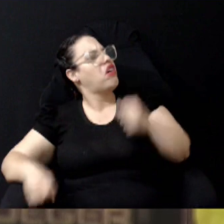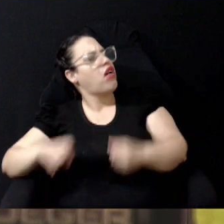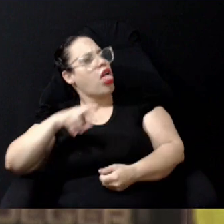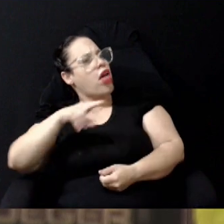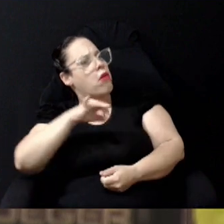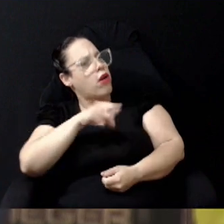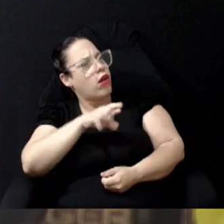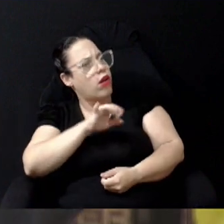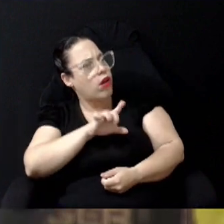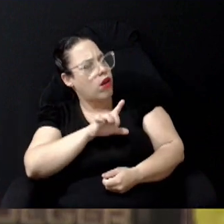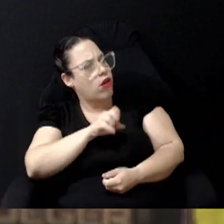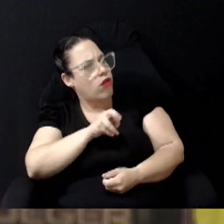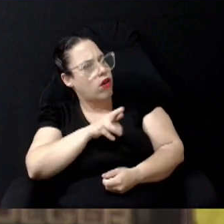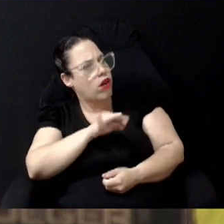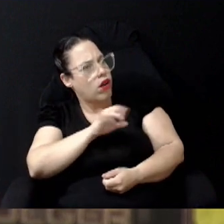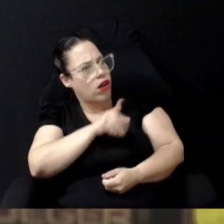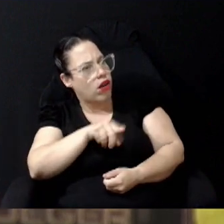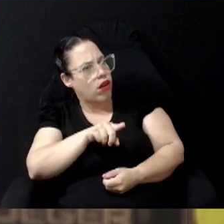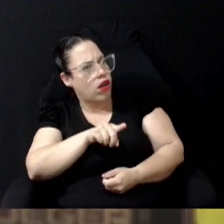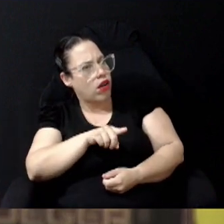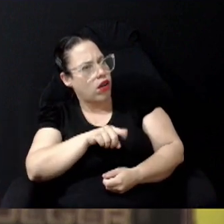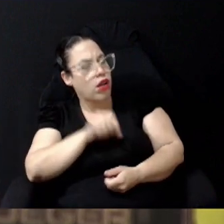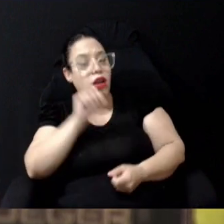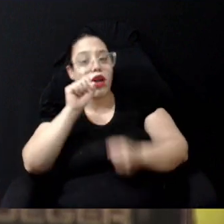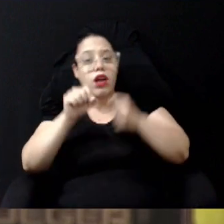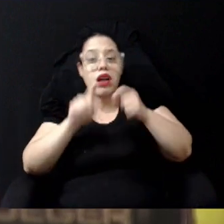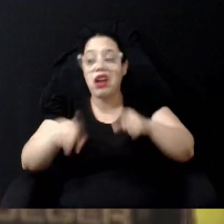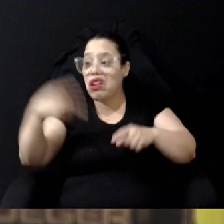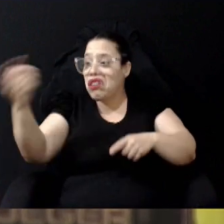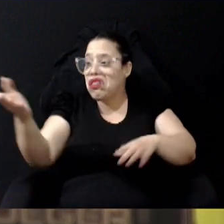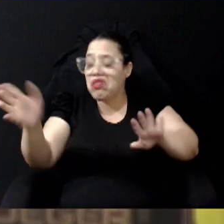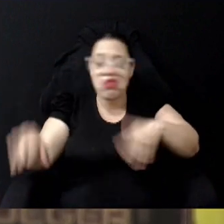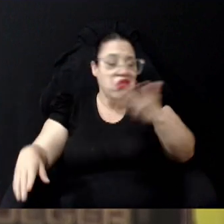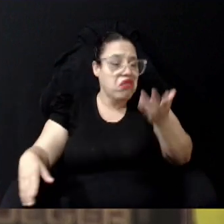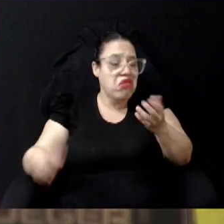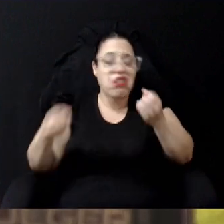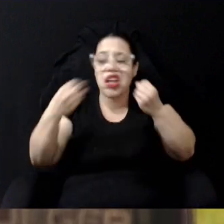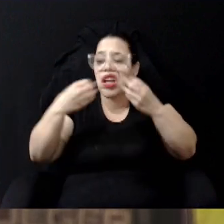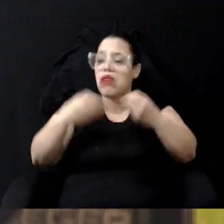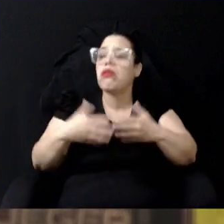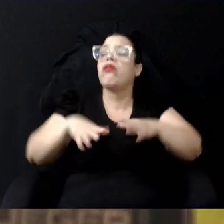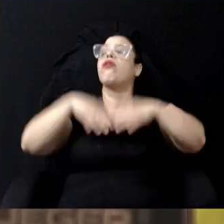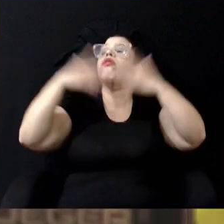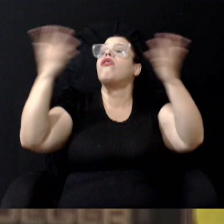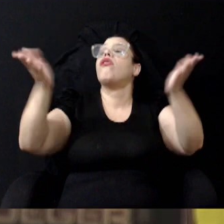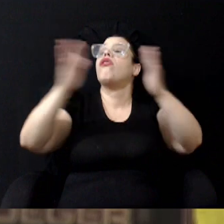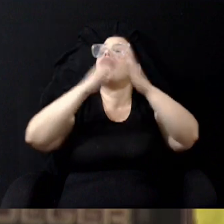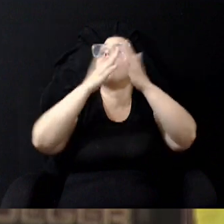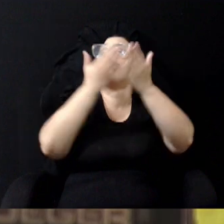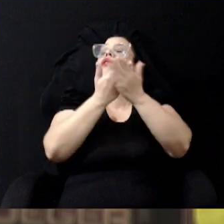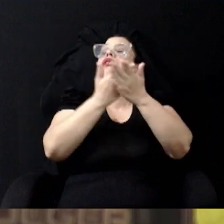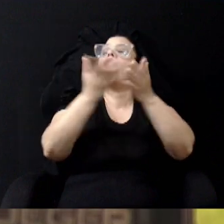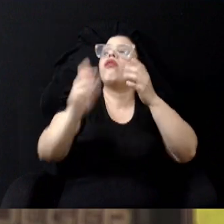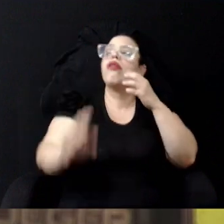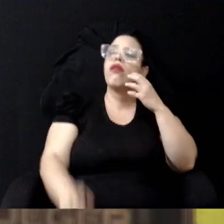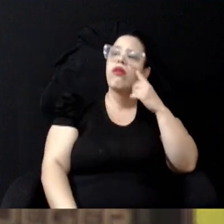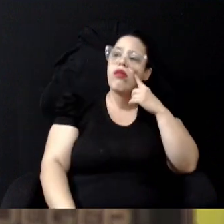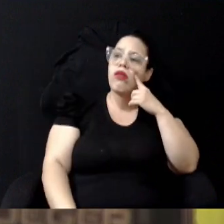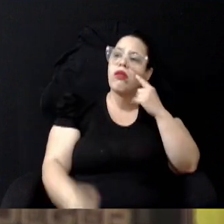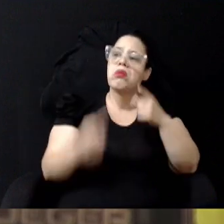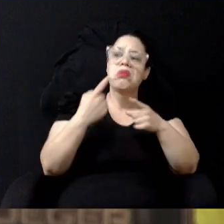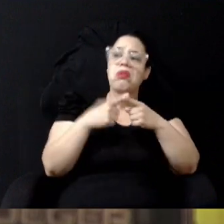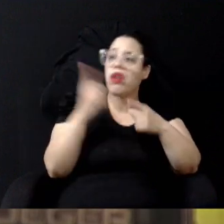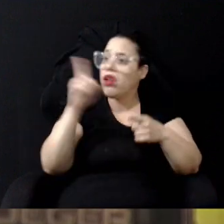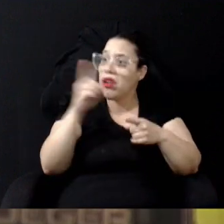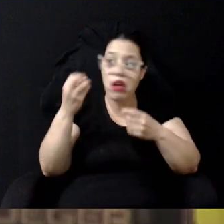Sales? Quem foi esse? Quem foi aquilo? Se não ensinar isso na escola. Porque não se ensina na escola. As